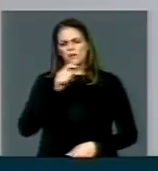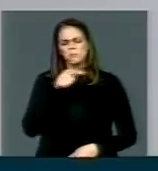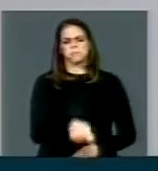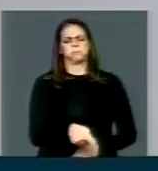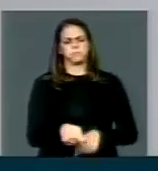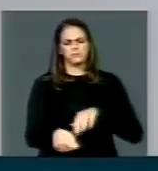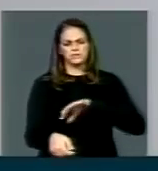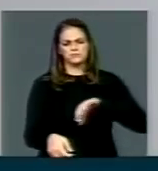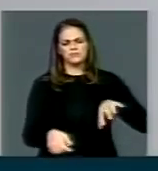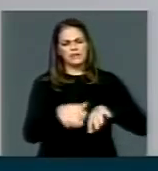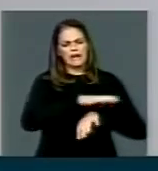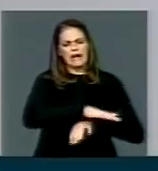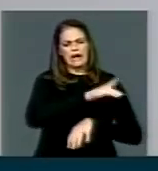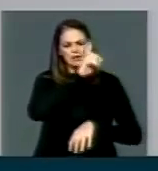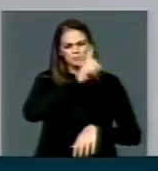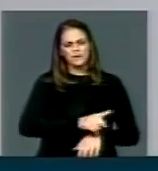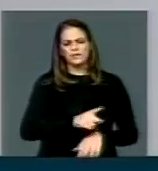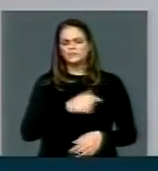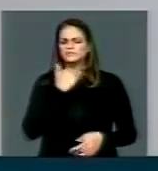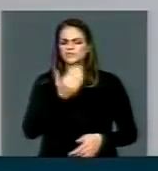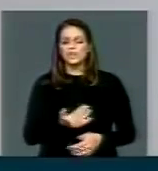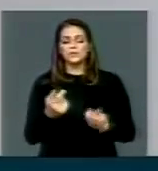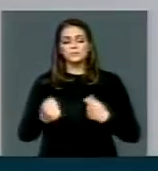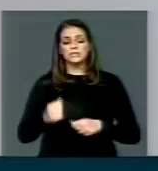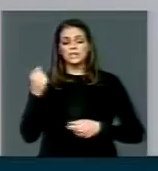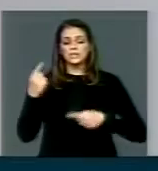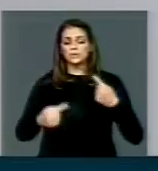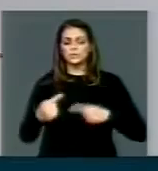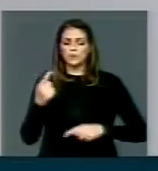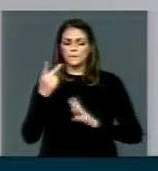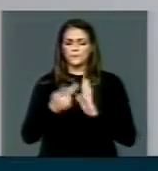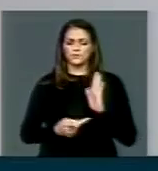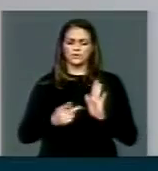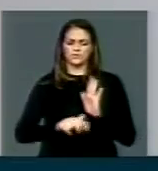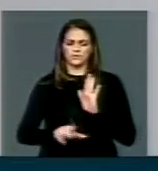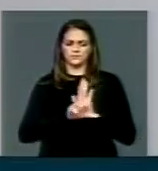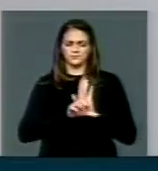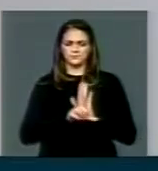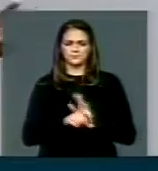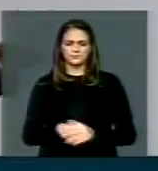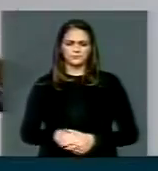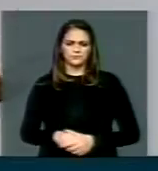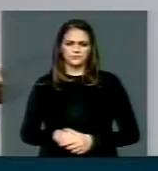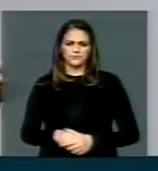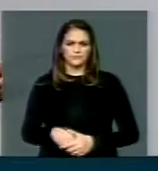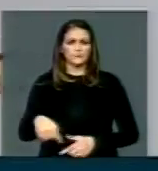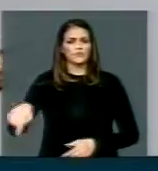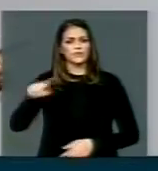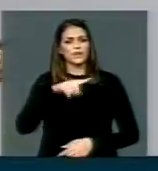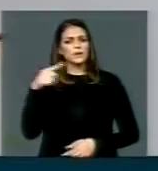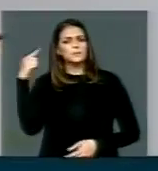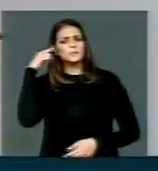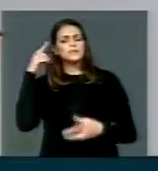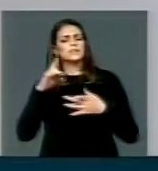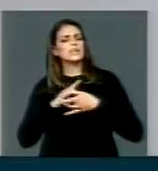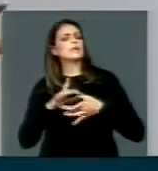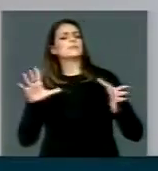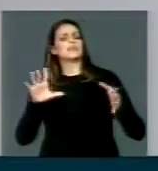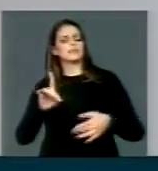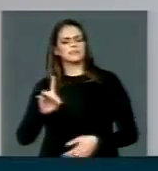Vamos discutir um projeto de lei. Nós podemos imaginar uma democracia eletrônica, todos nós termos título